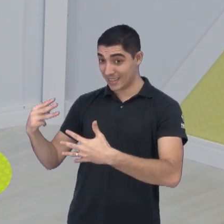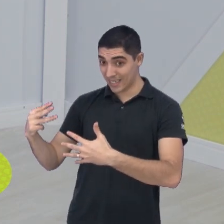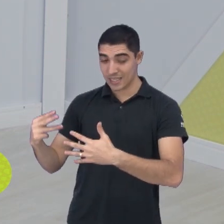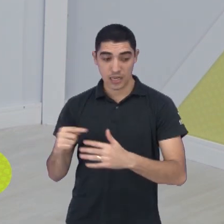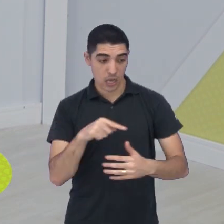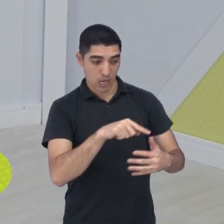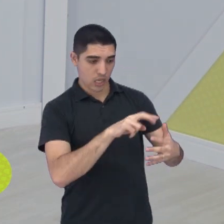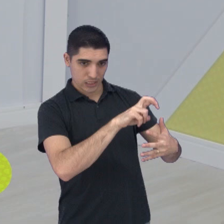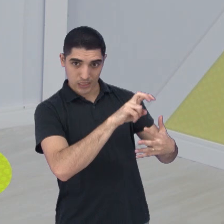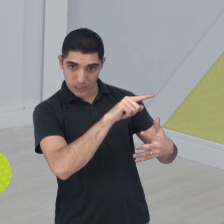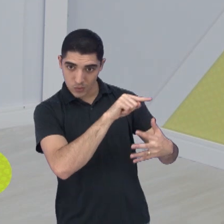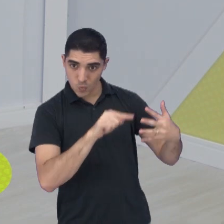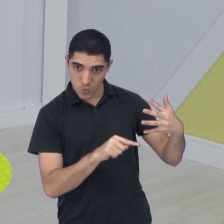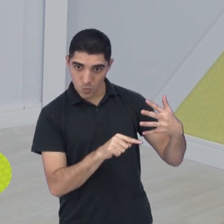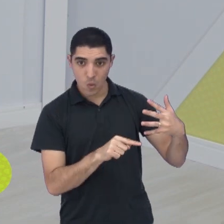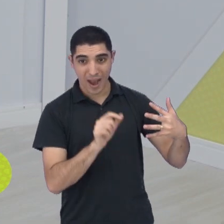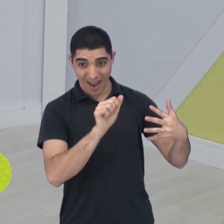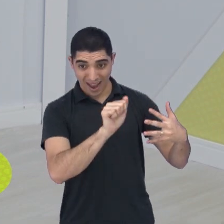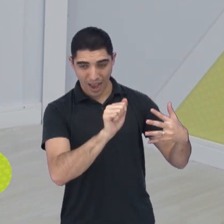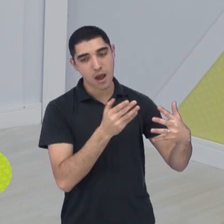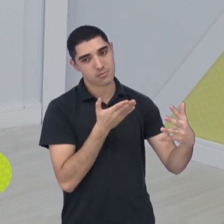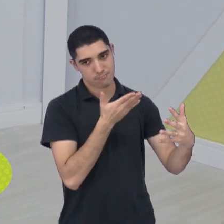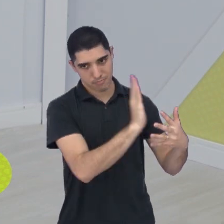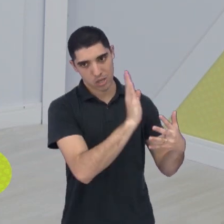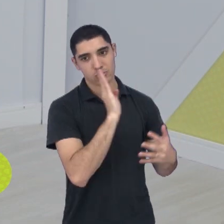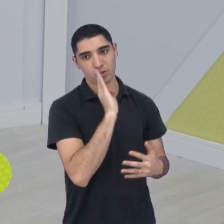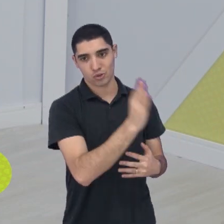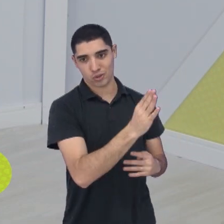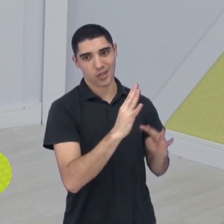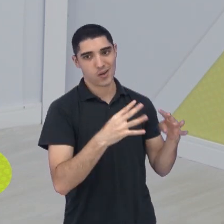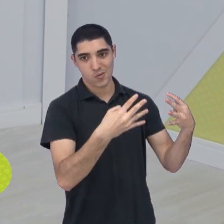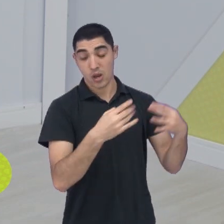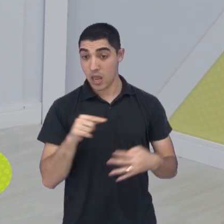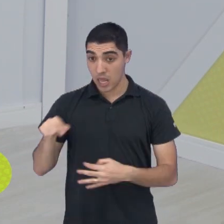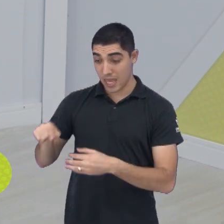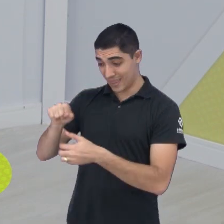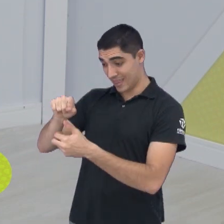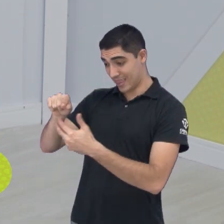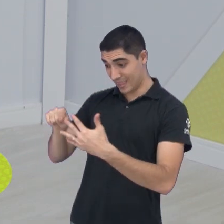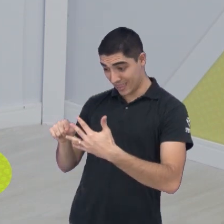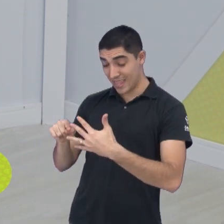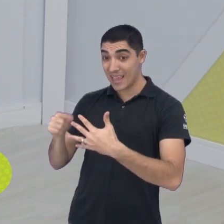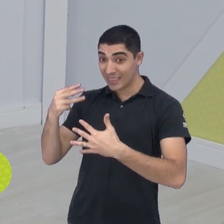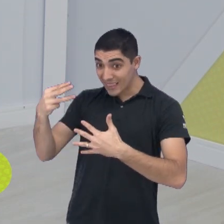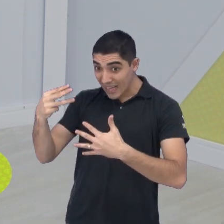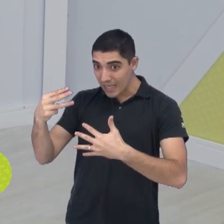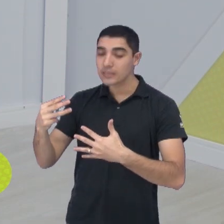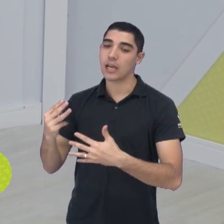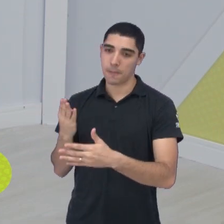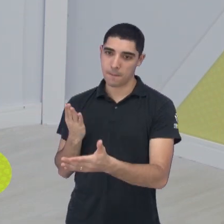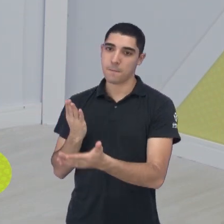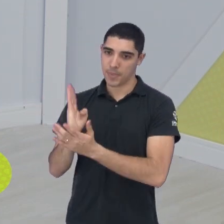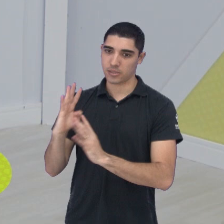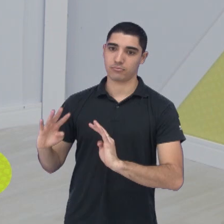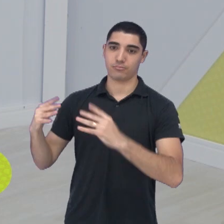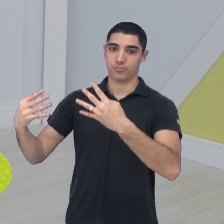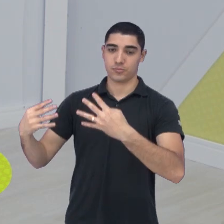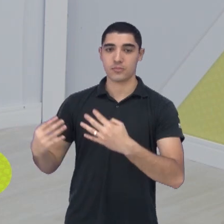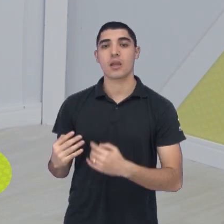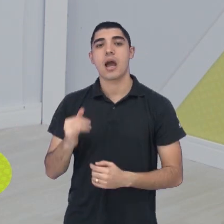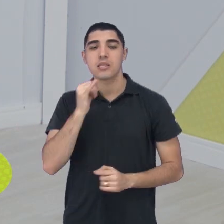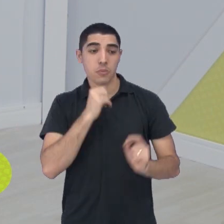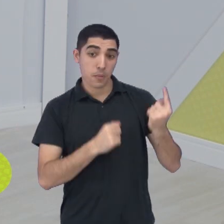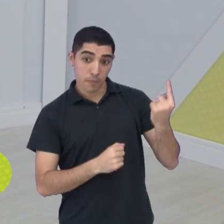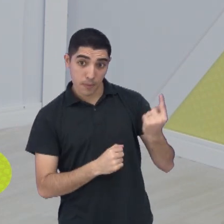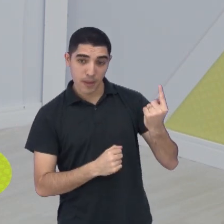eles avançam para os confrontos de quartas de final. Aí o primeiro do grupo A enfrenta o terceiro do grupo B, o